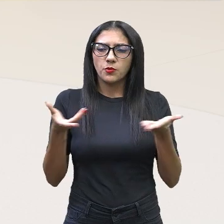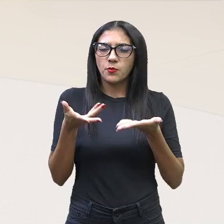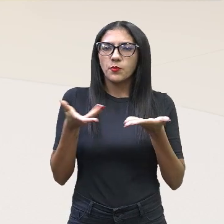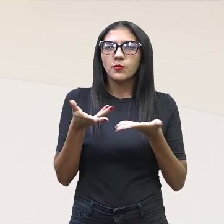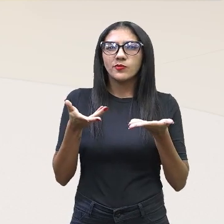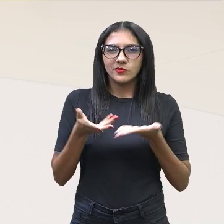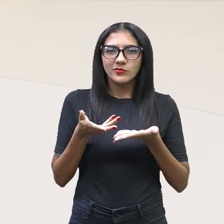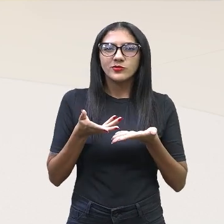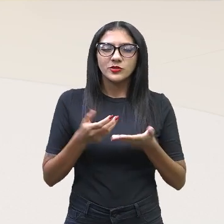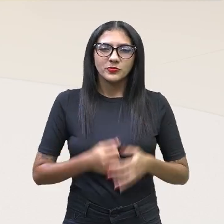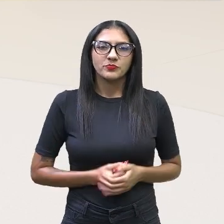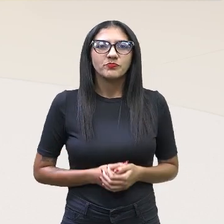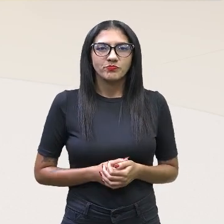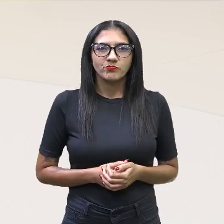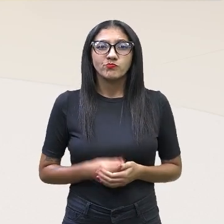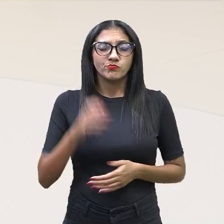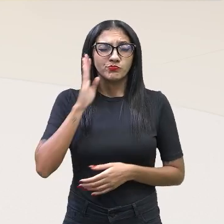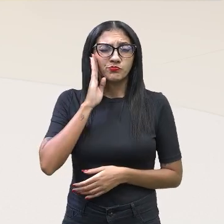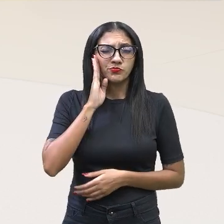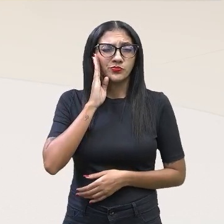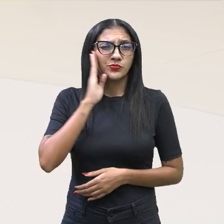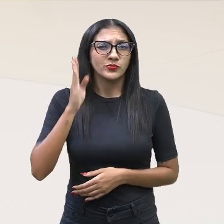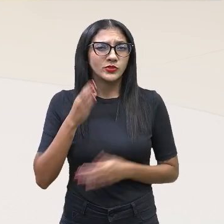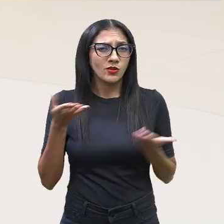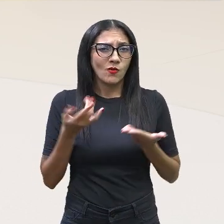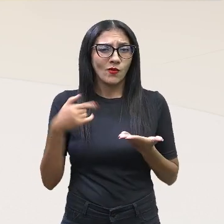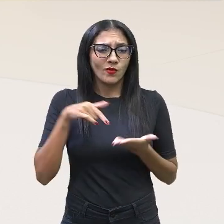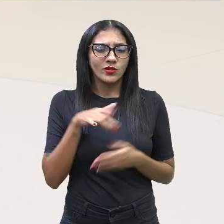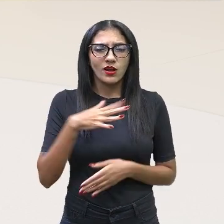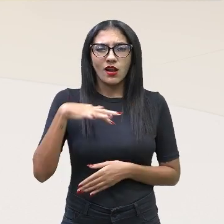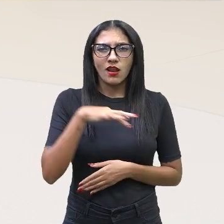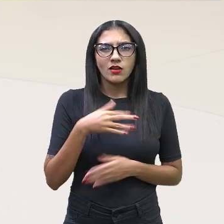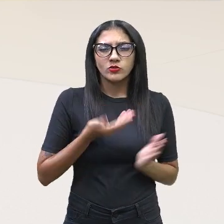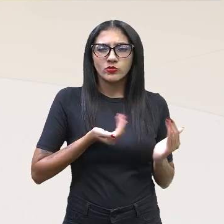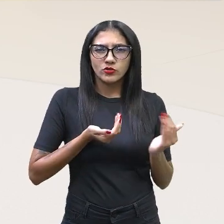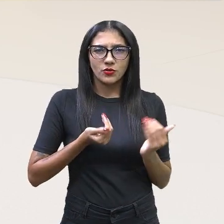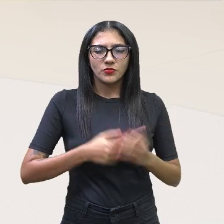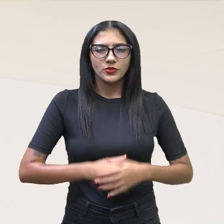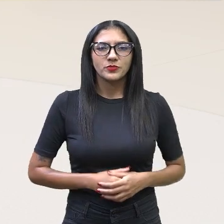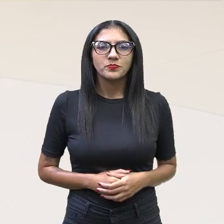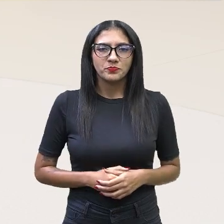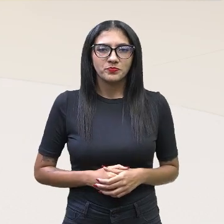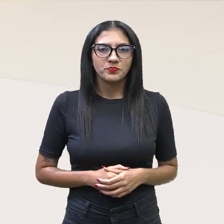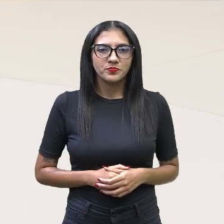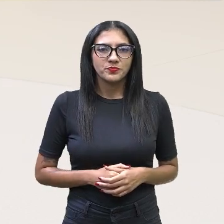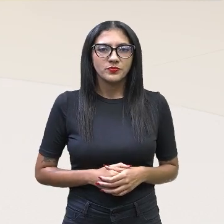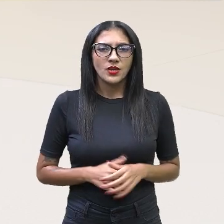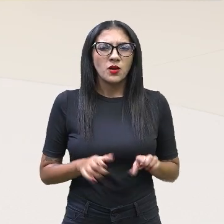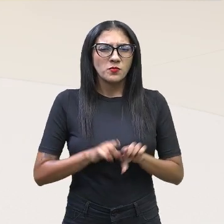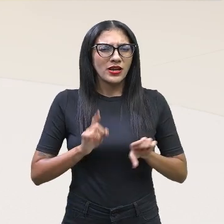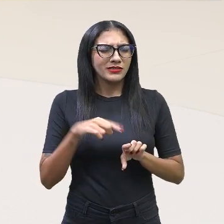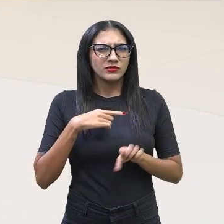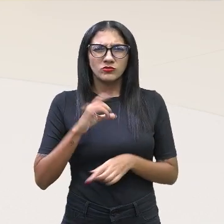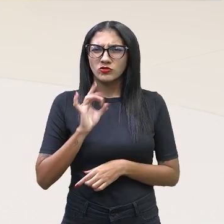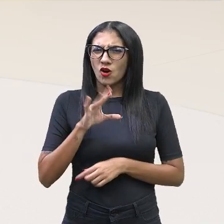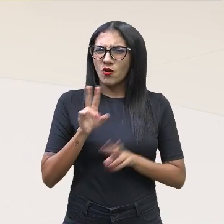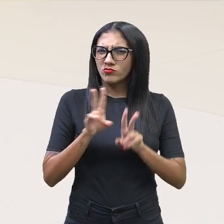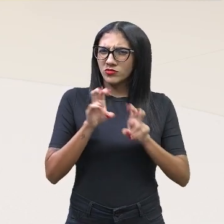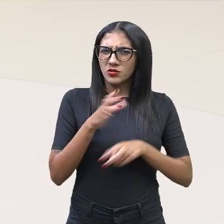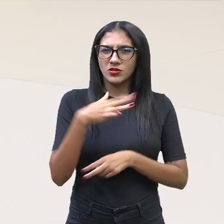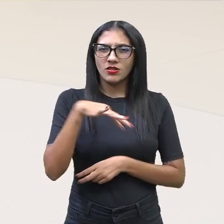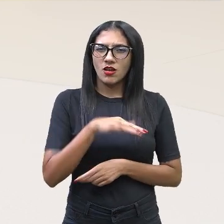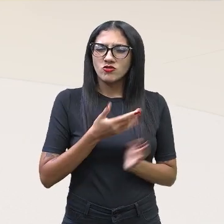atuais e principalmente no meio da juventude. Mas isso não tem a ver somente com a